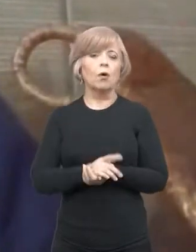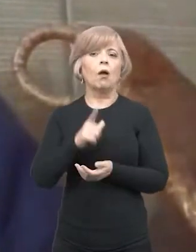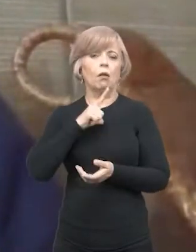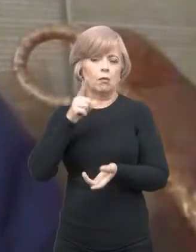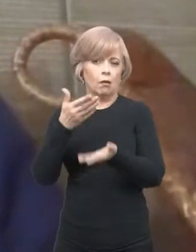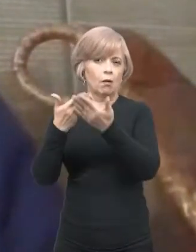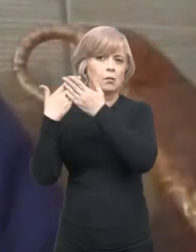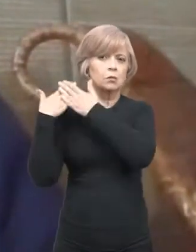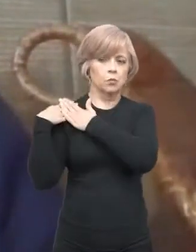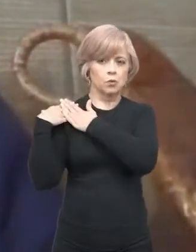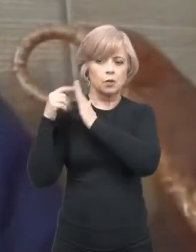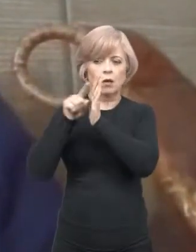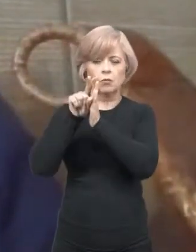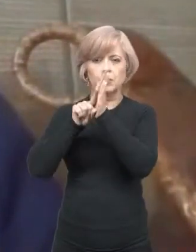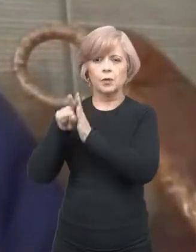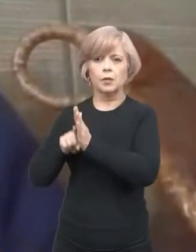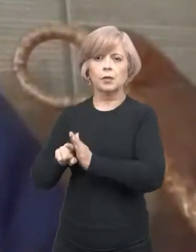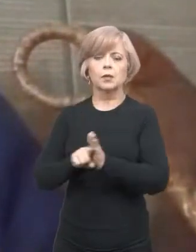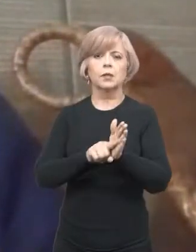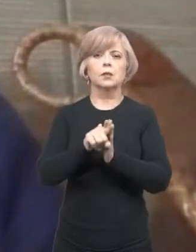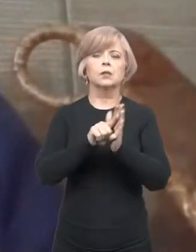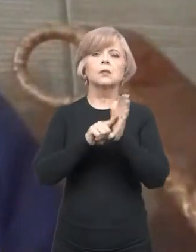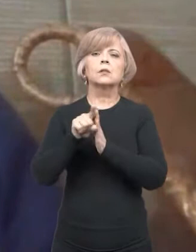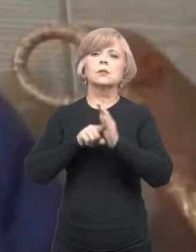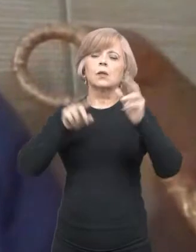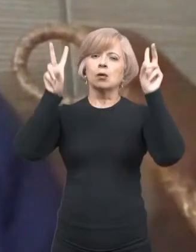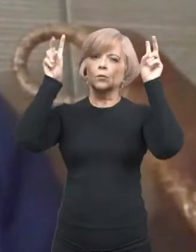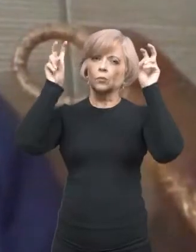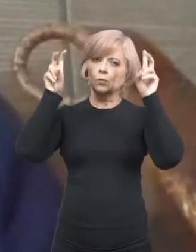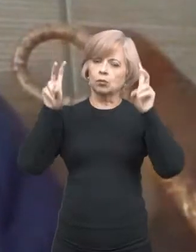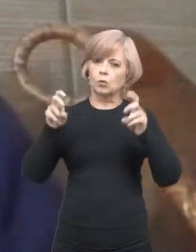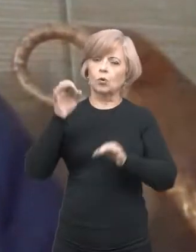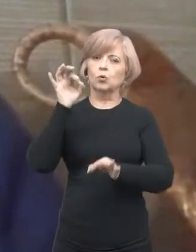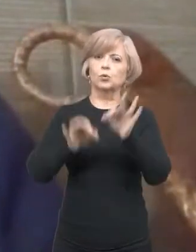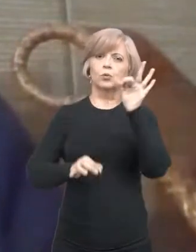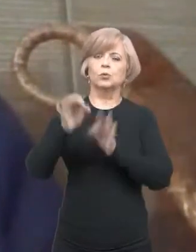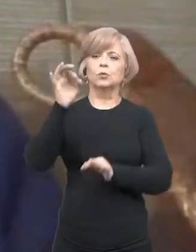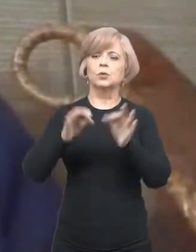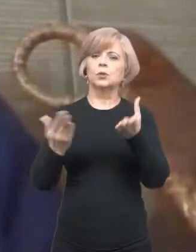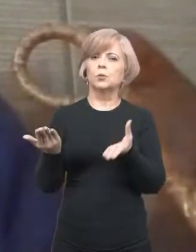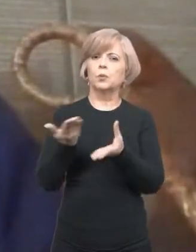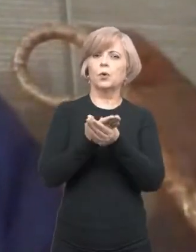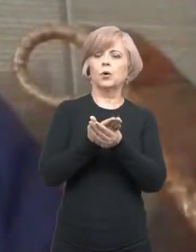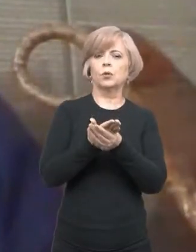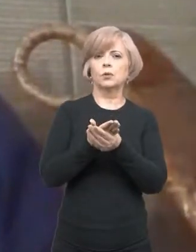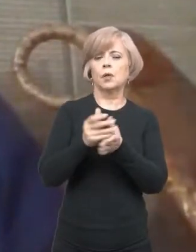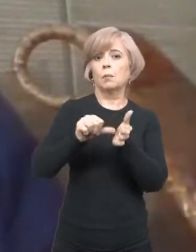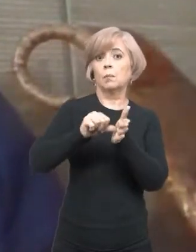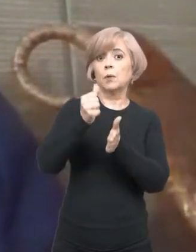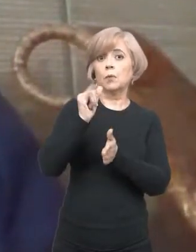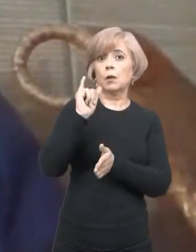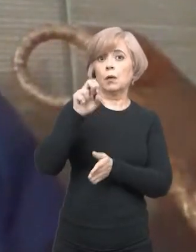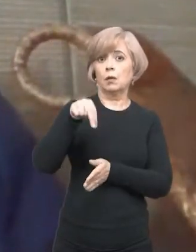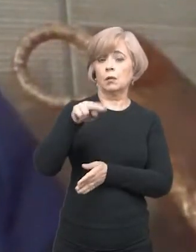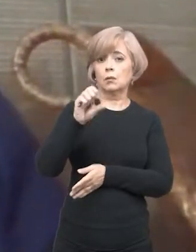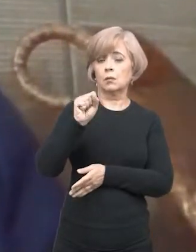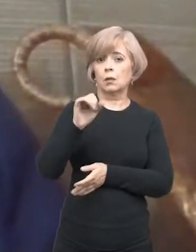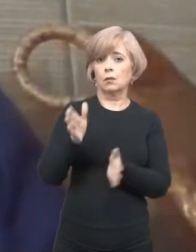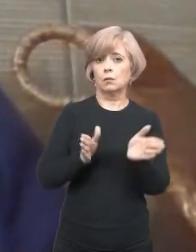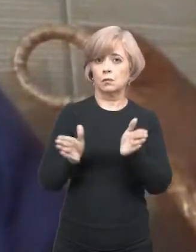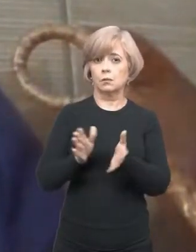está responsável pelo exame da questão no juízo de primeira instância,